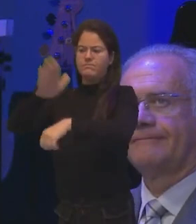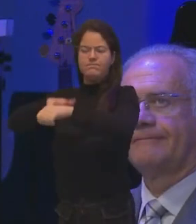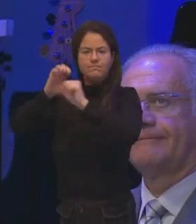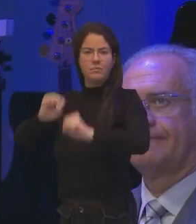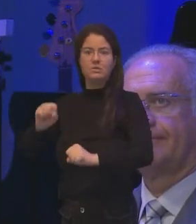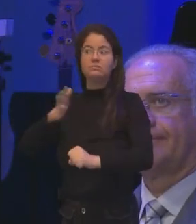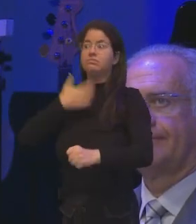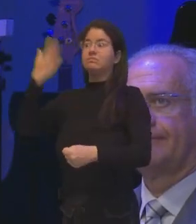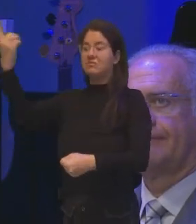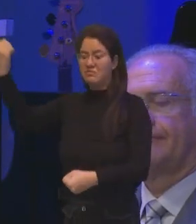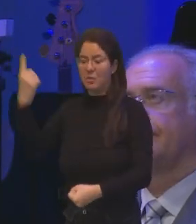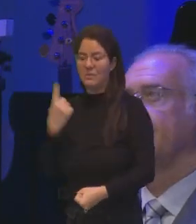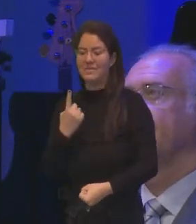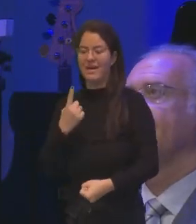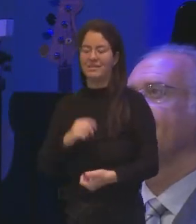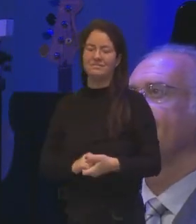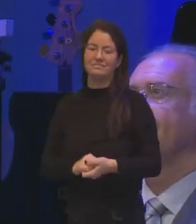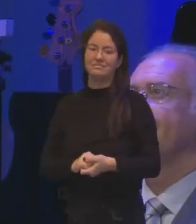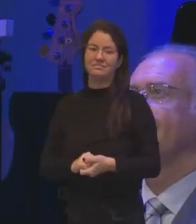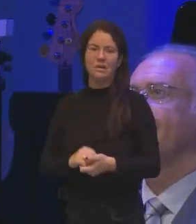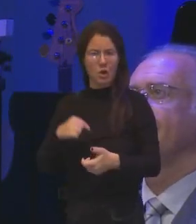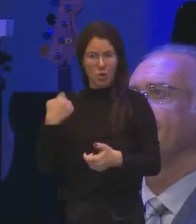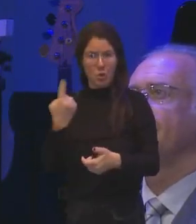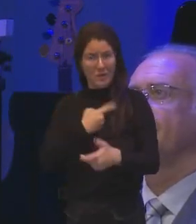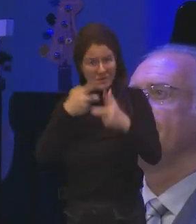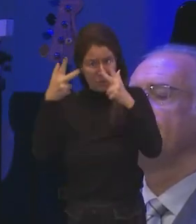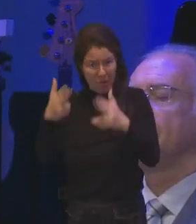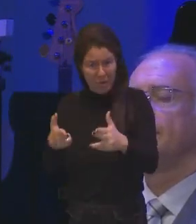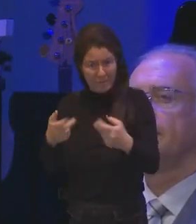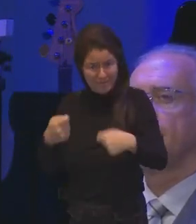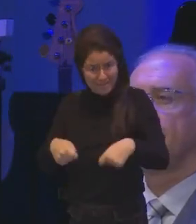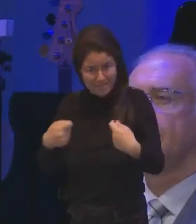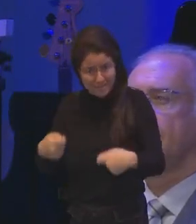Mas essa também não deveria ser a nossa postura.